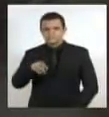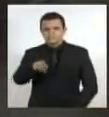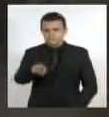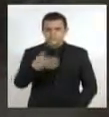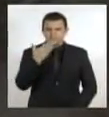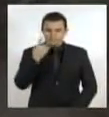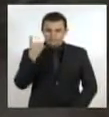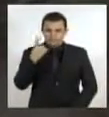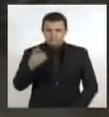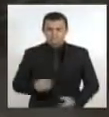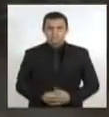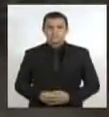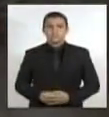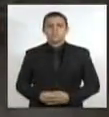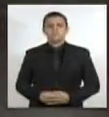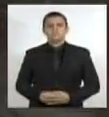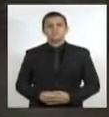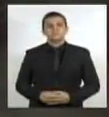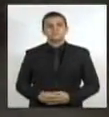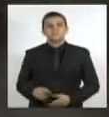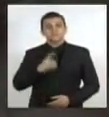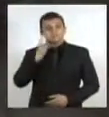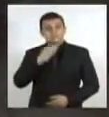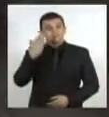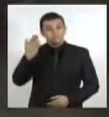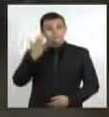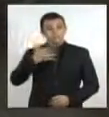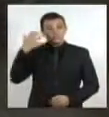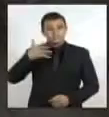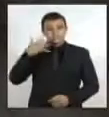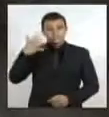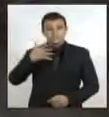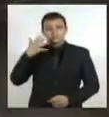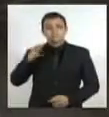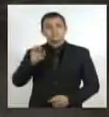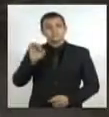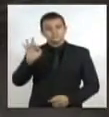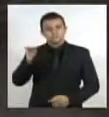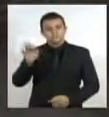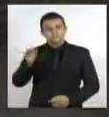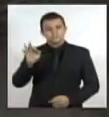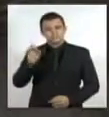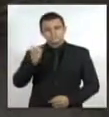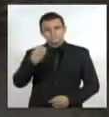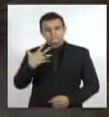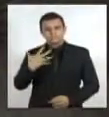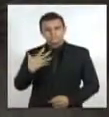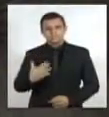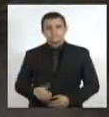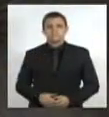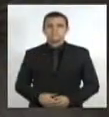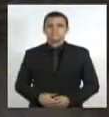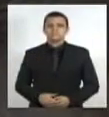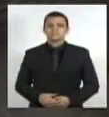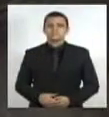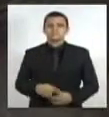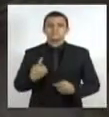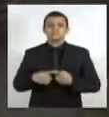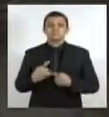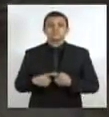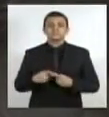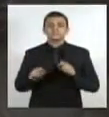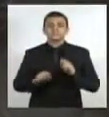Deputado Rafael, o pronunciamento de Vossa Excelência é muito oportuno, no sentido, inclusive,